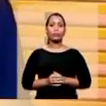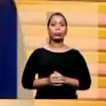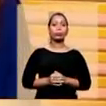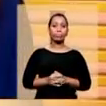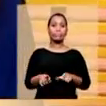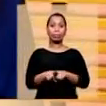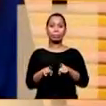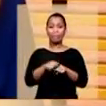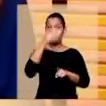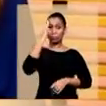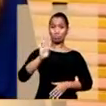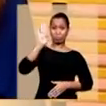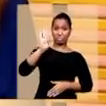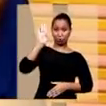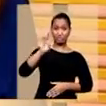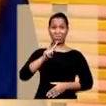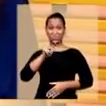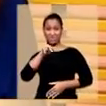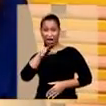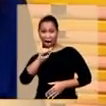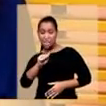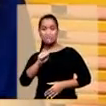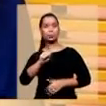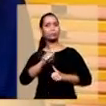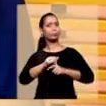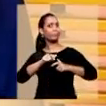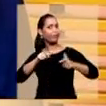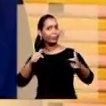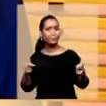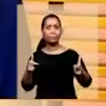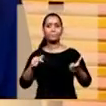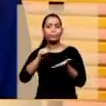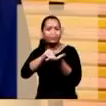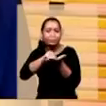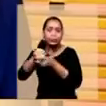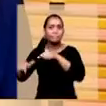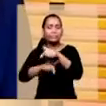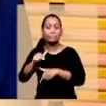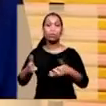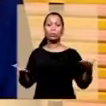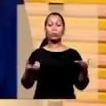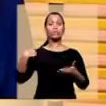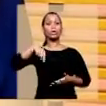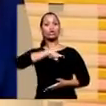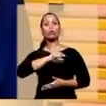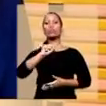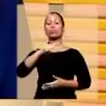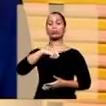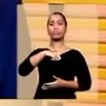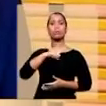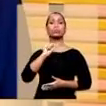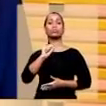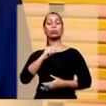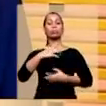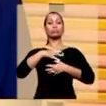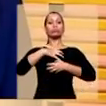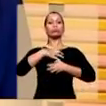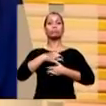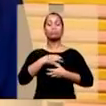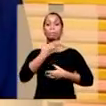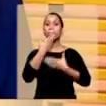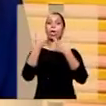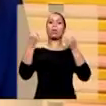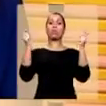A proporção de candidato vaga foi muito maior, principalmente no começo do ano. E agora nós estamos tendo um respiro,